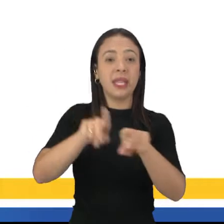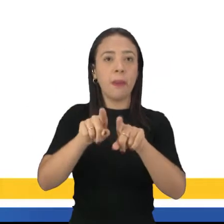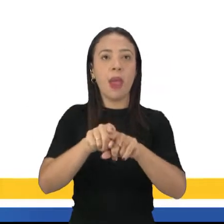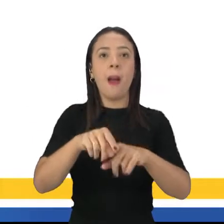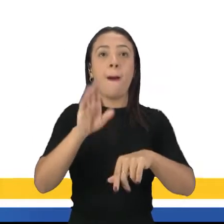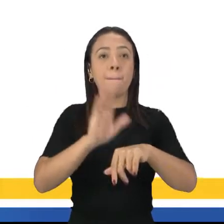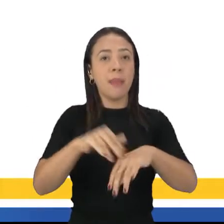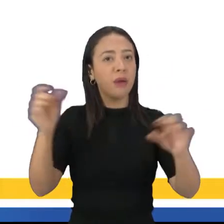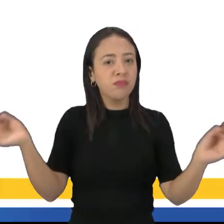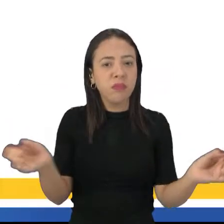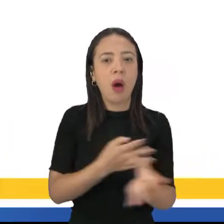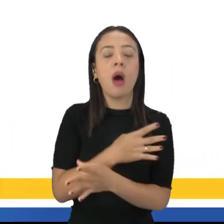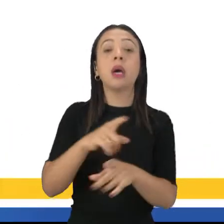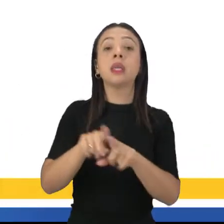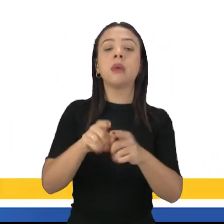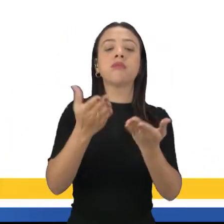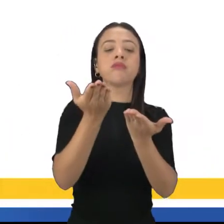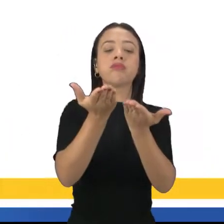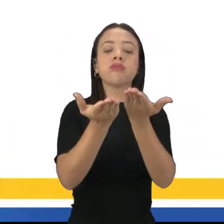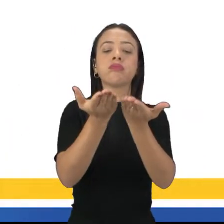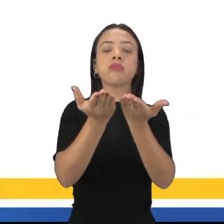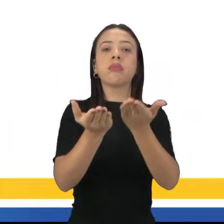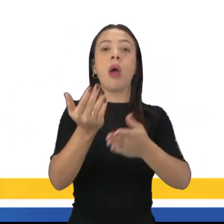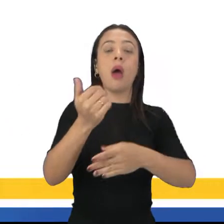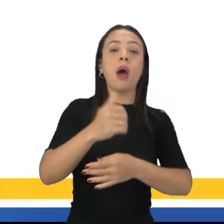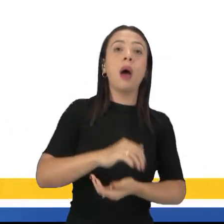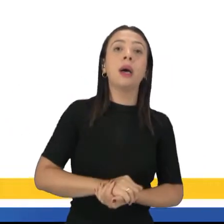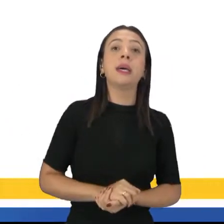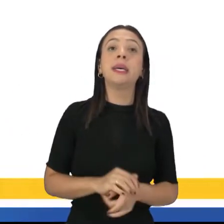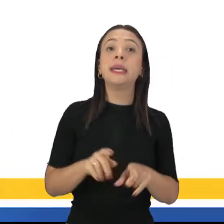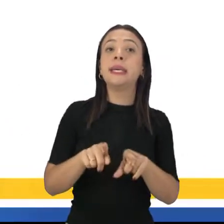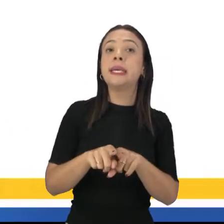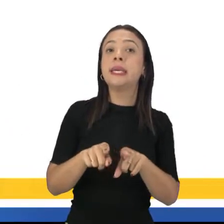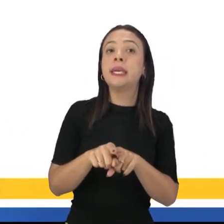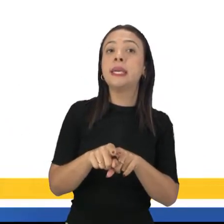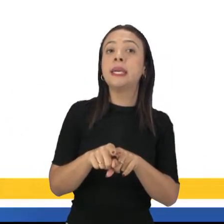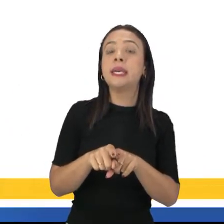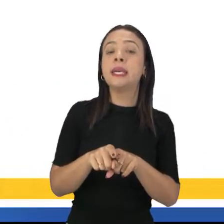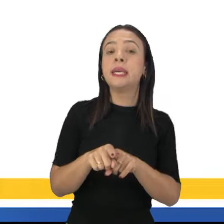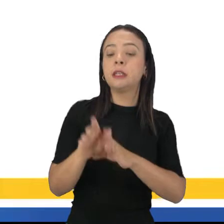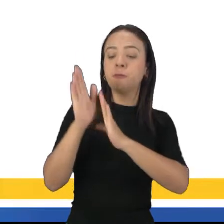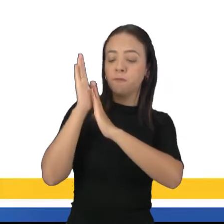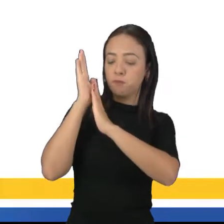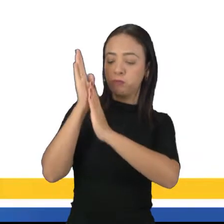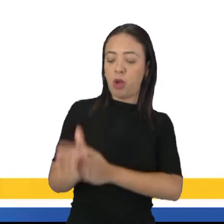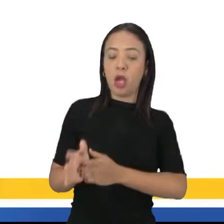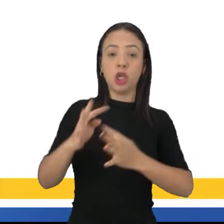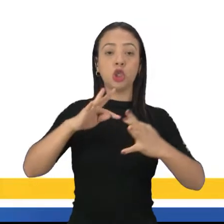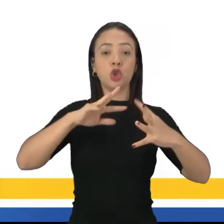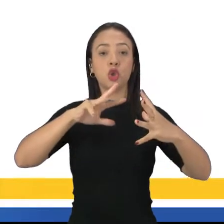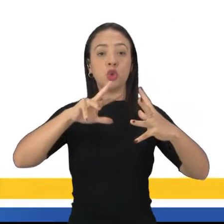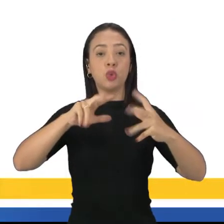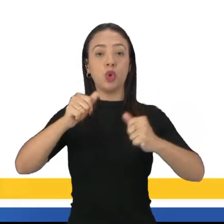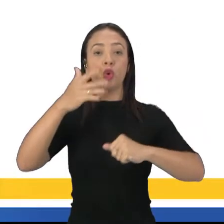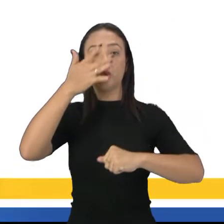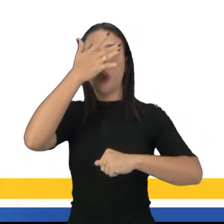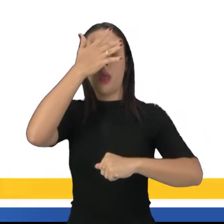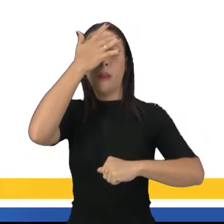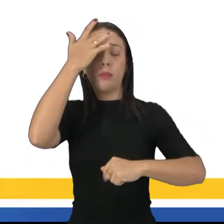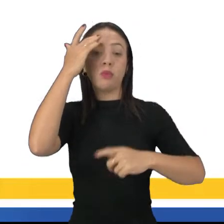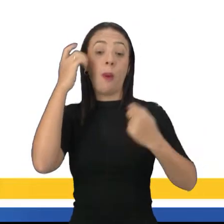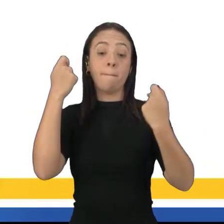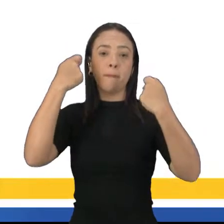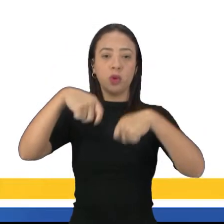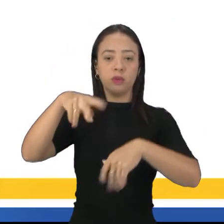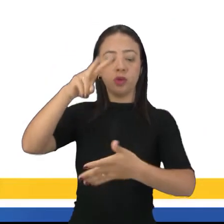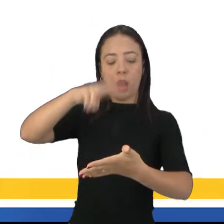mais complexa, a mais imparcial e em termos que os tornem acessíveis a todos.